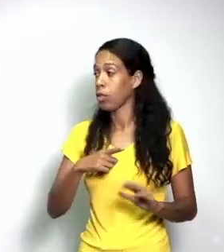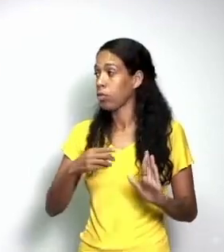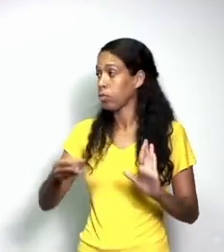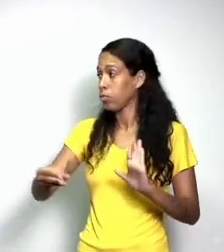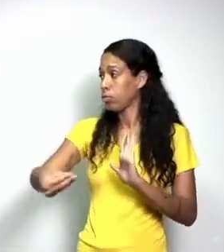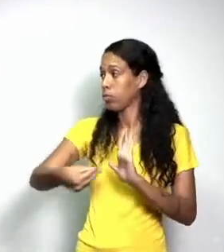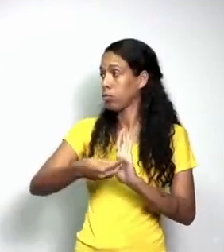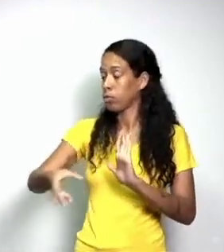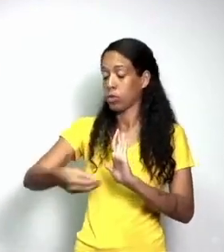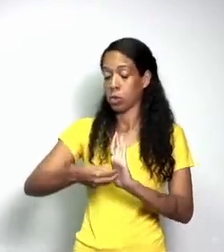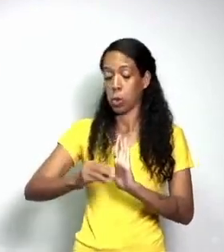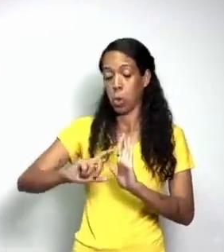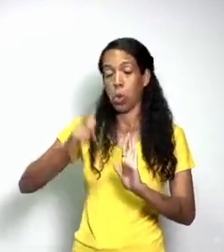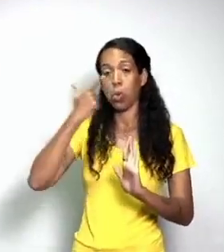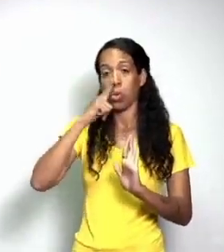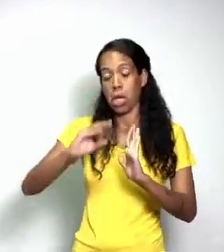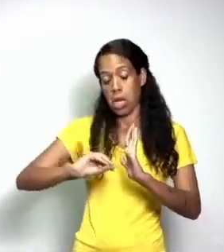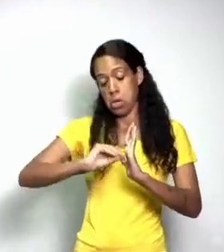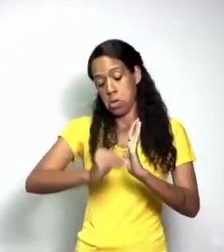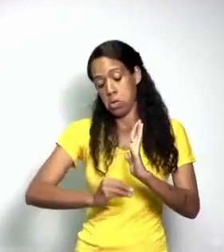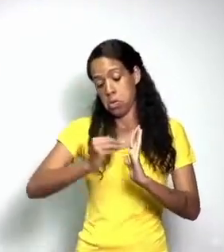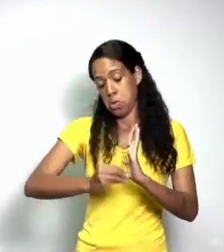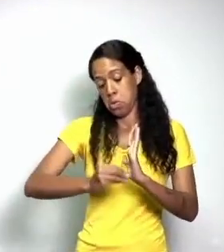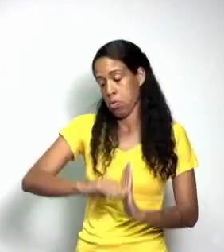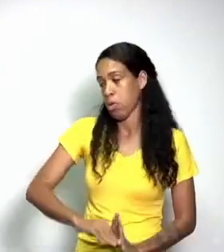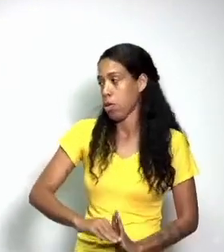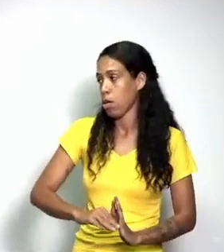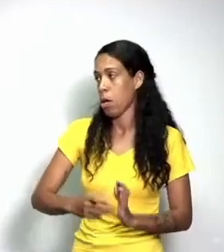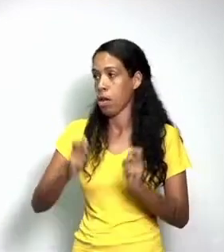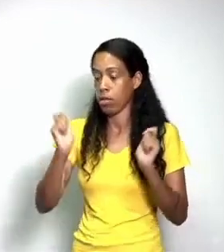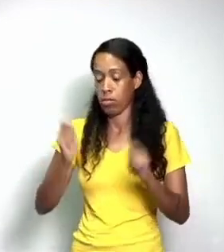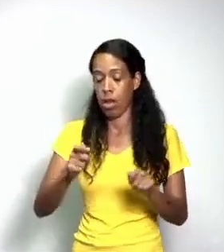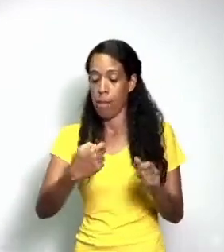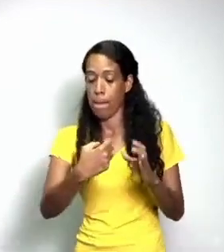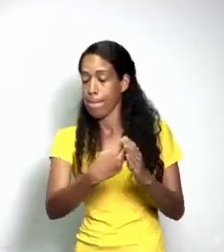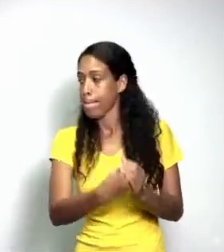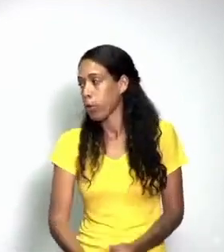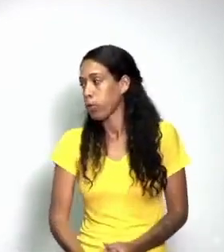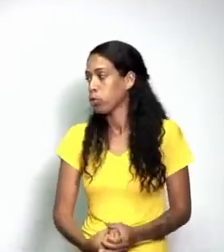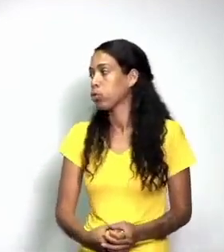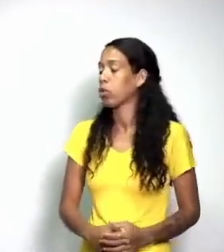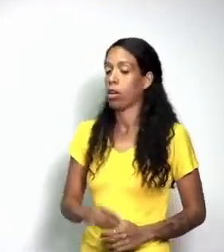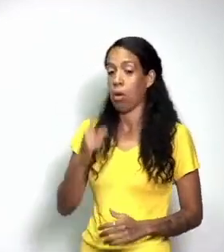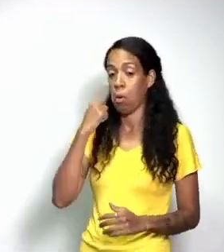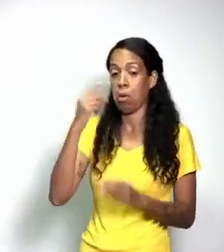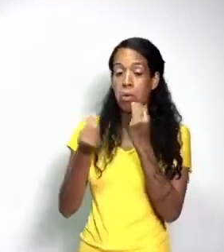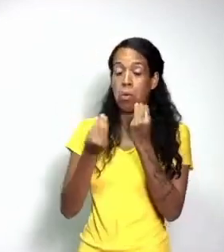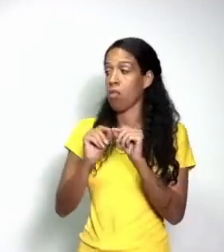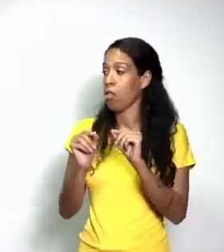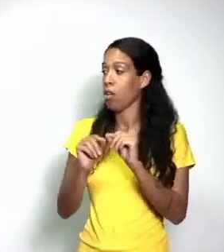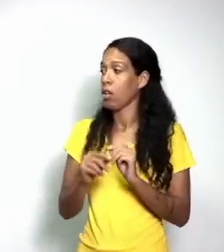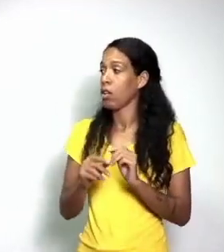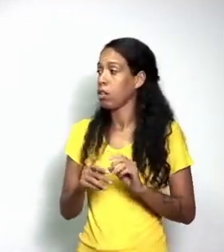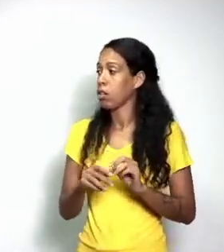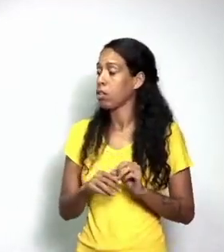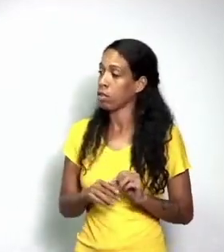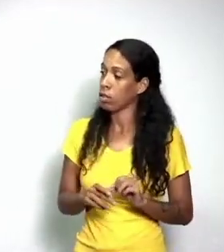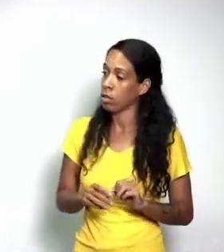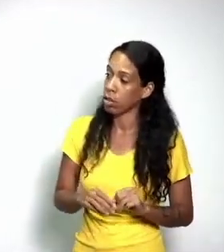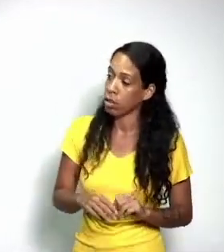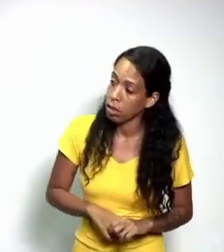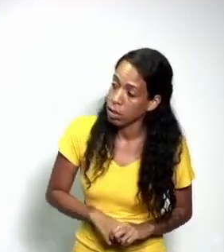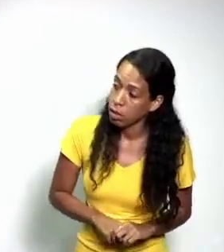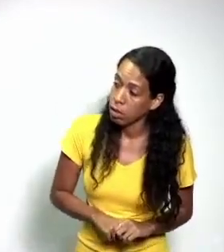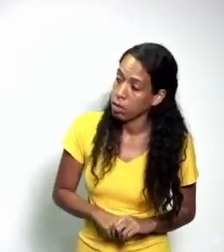gente não consegue rodar mais para baixo para liberar. Então a gente pode puxar ela. Com ela puxada, a gente joga ela